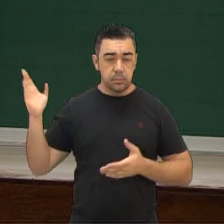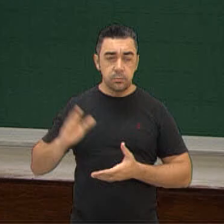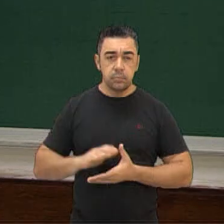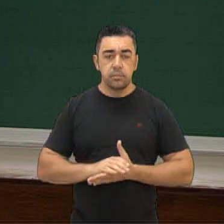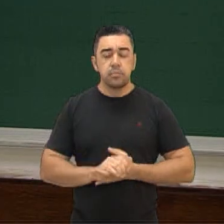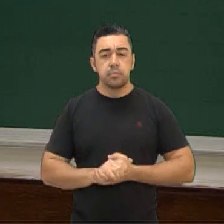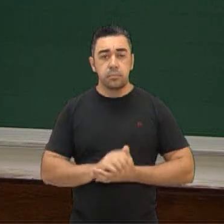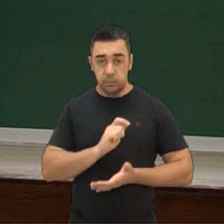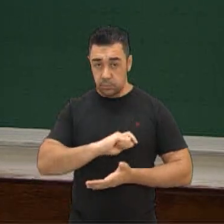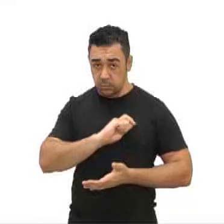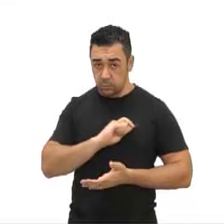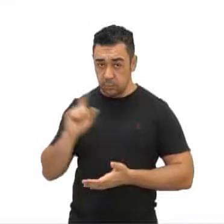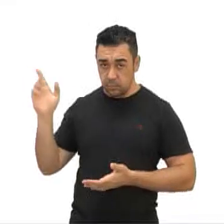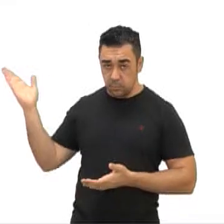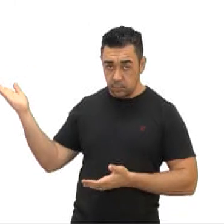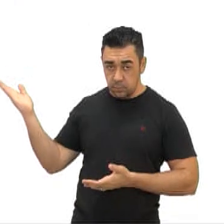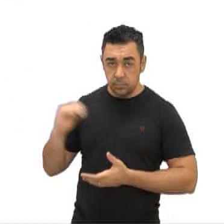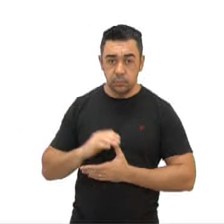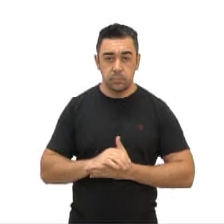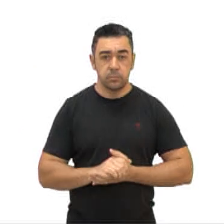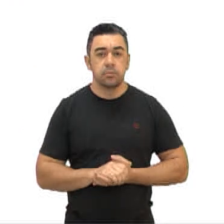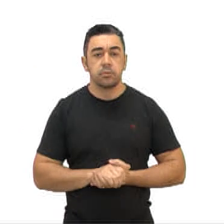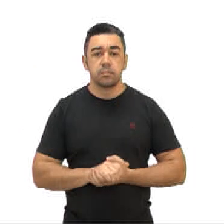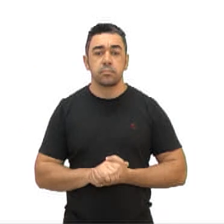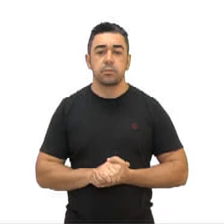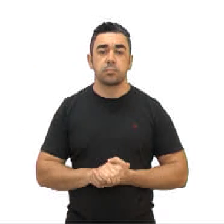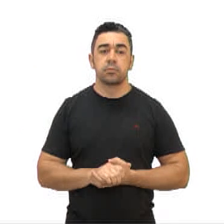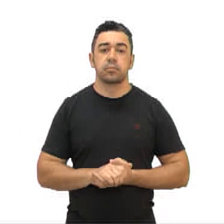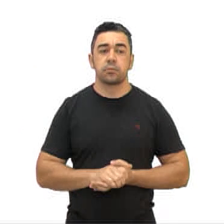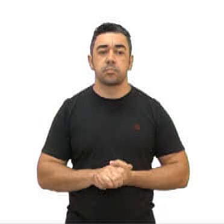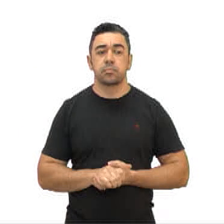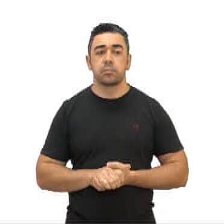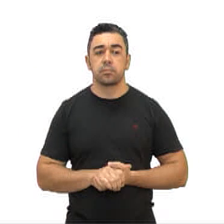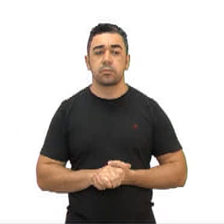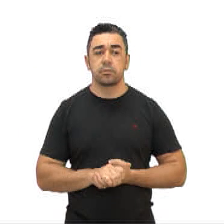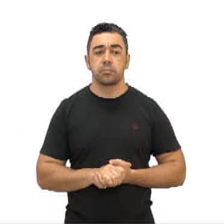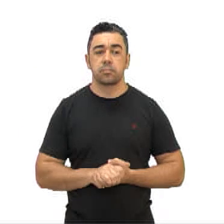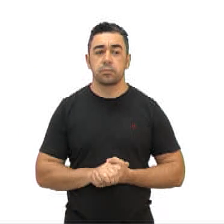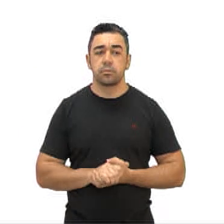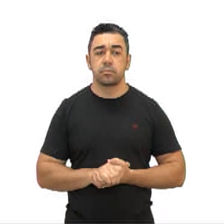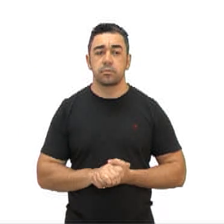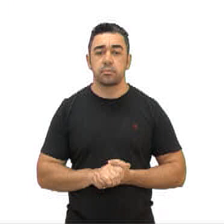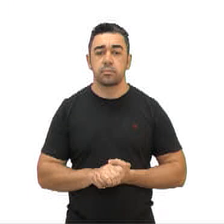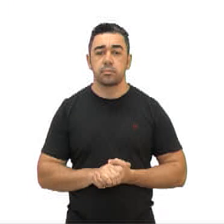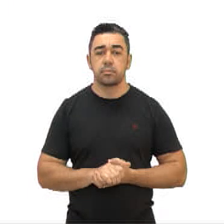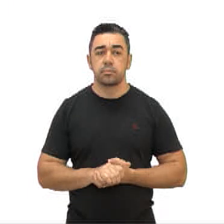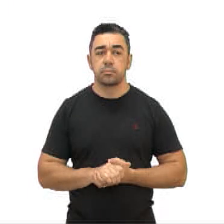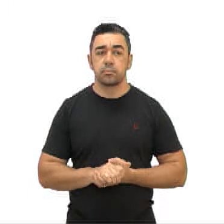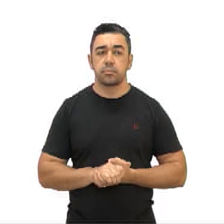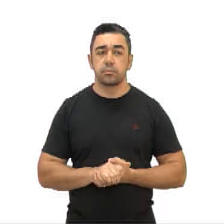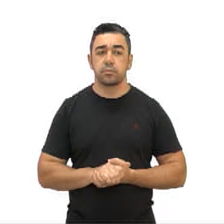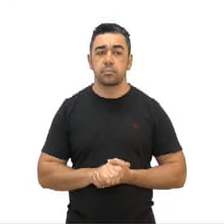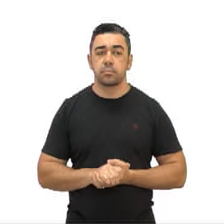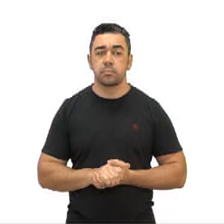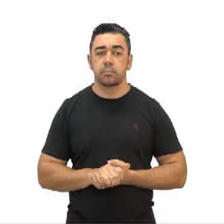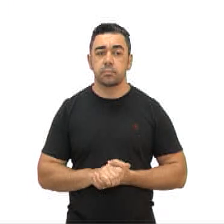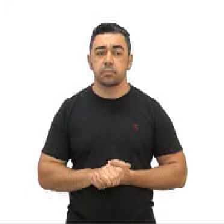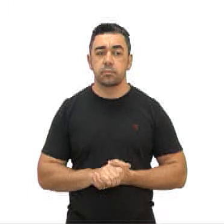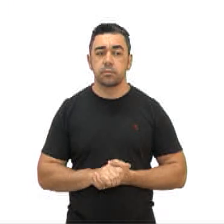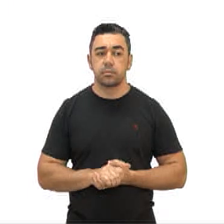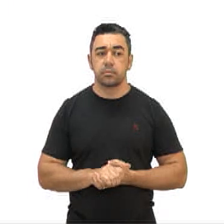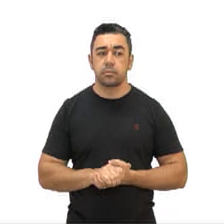notícia. O primeiro-ministro de França, Jean Castex, ha recomendado a los ciudadanos franceses no